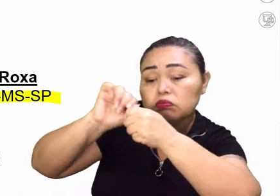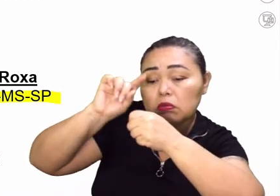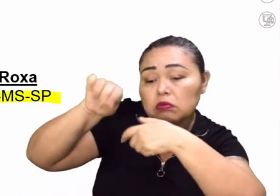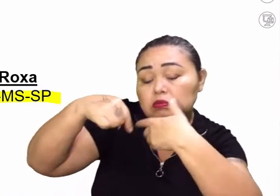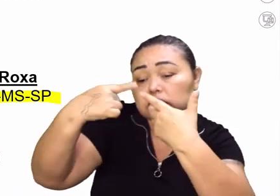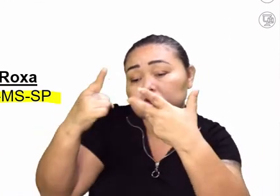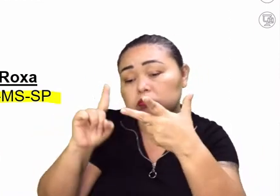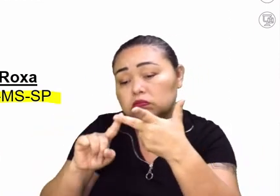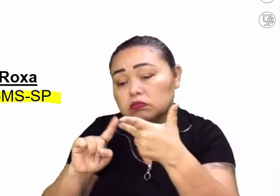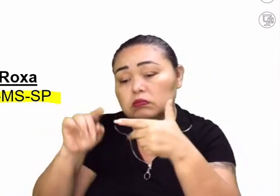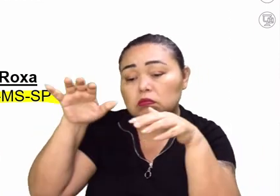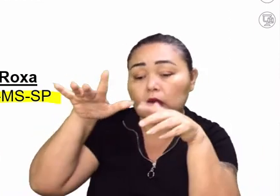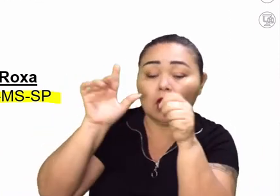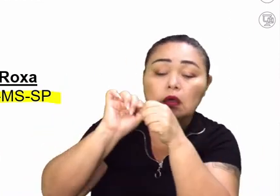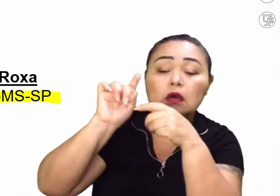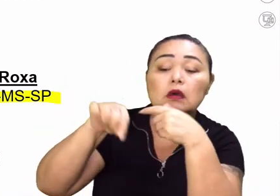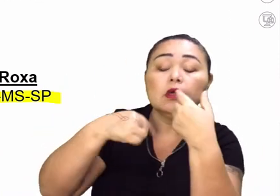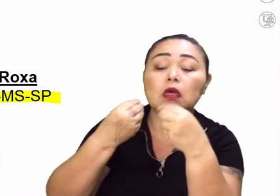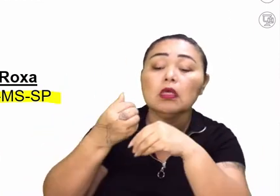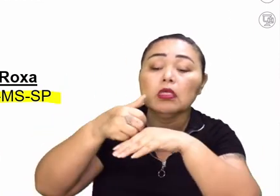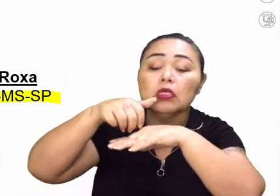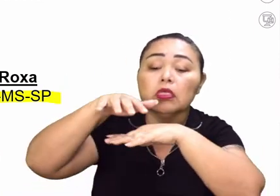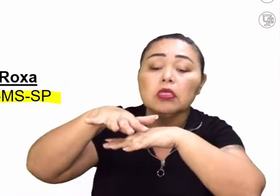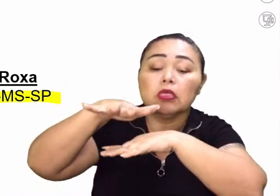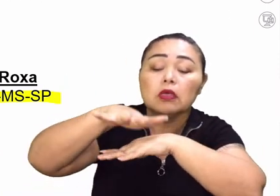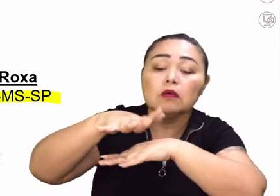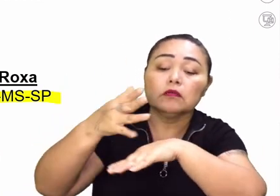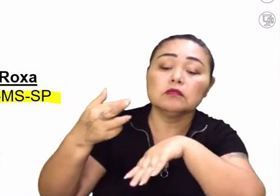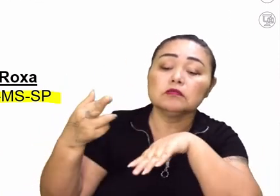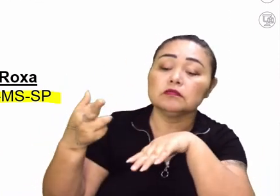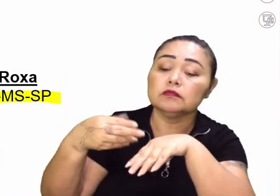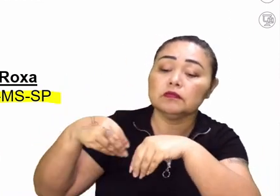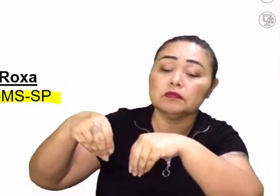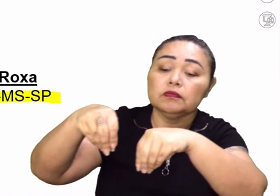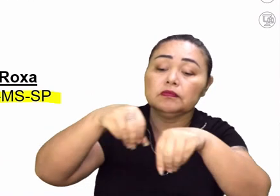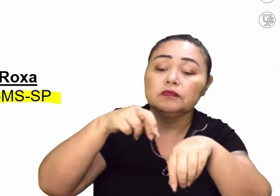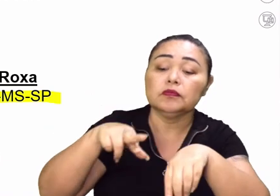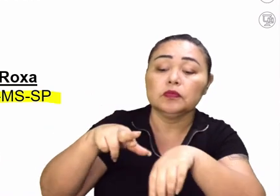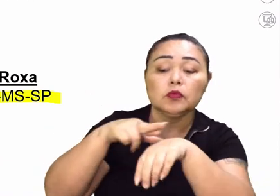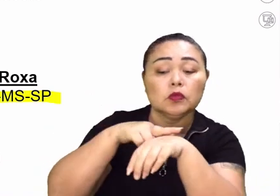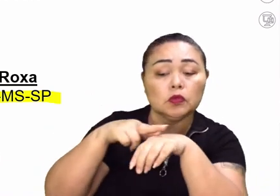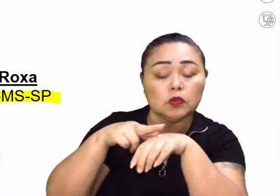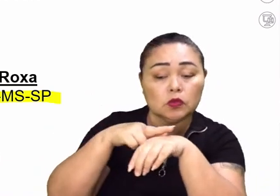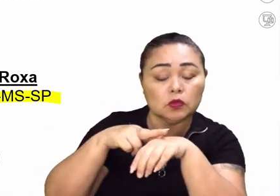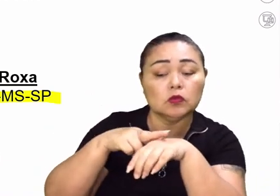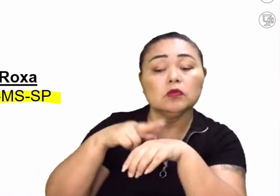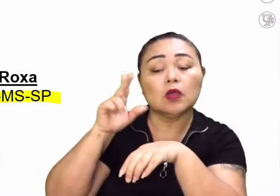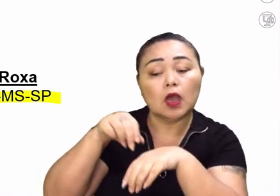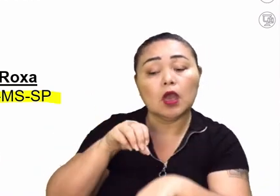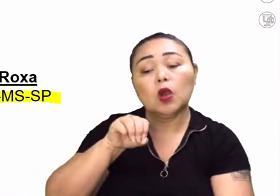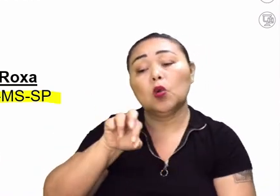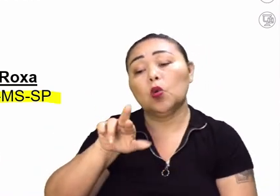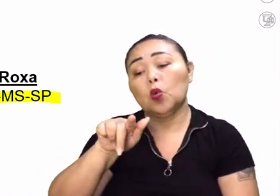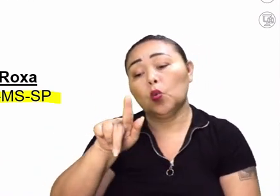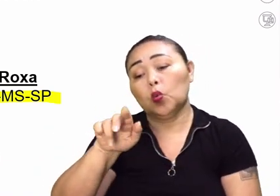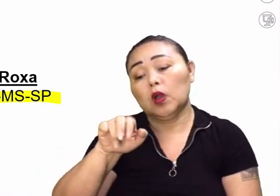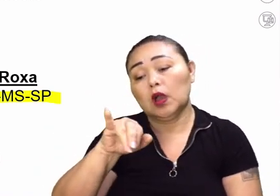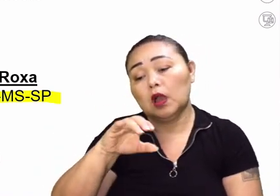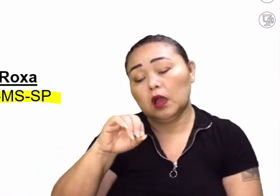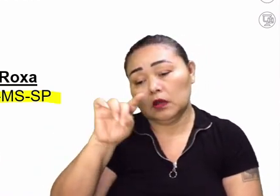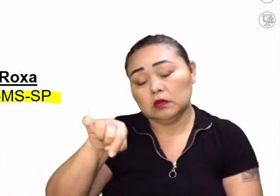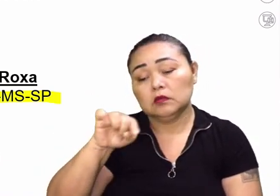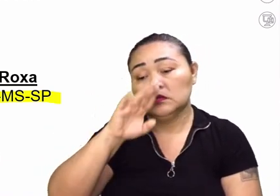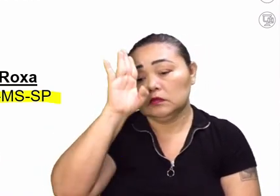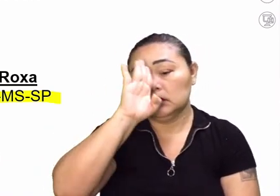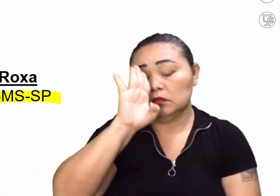intemperismo erosões informou esse solo Terra Roxa bastante orgânico no Brasil aqui para